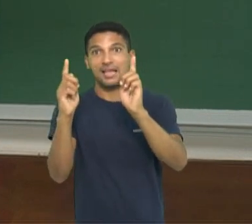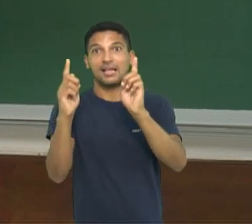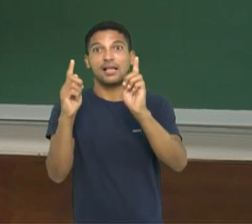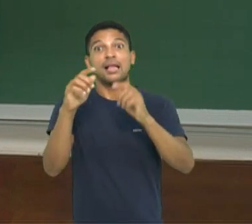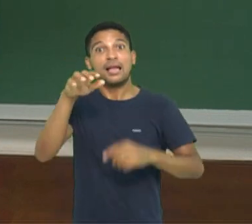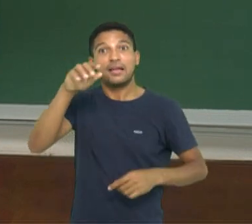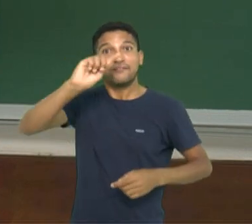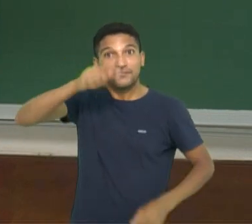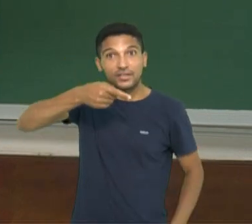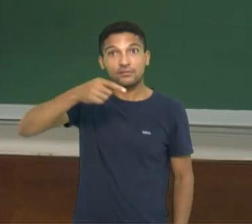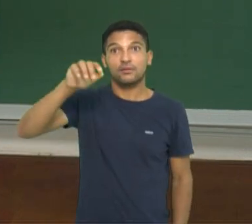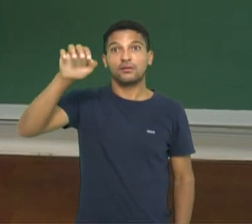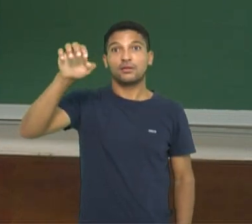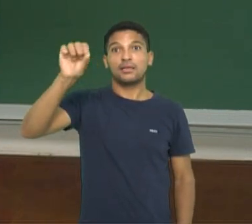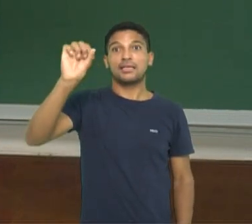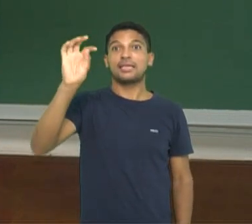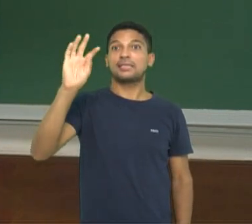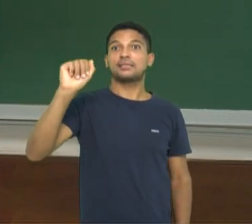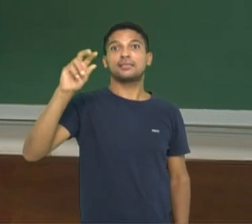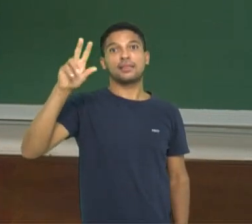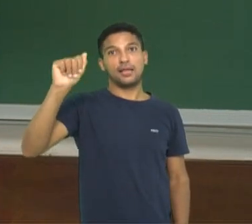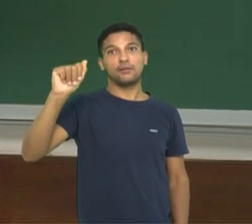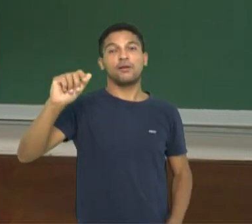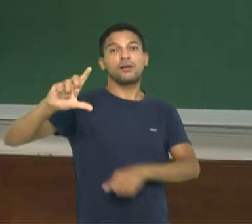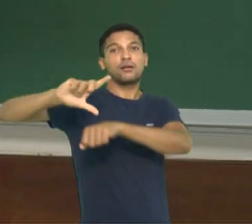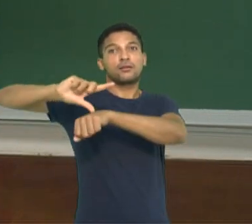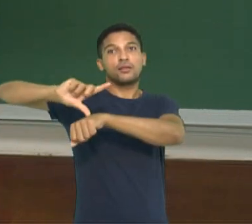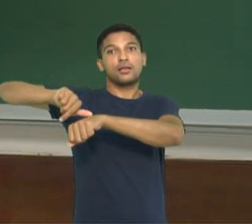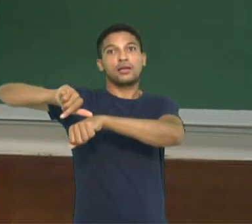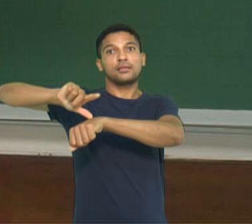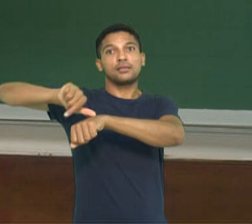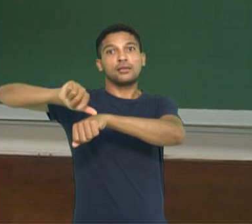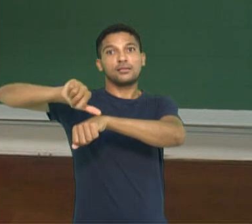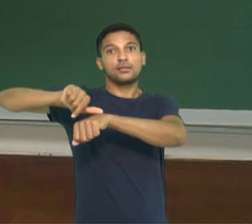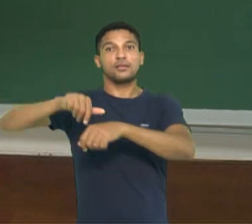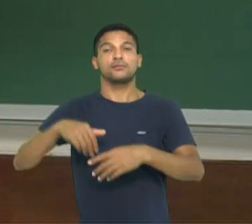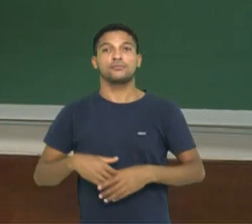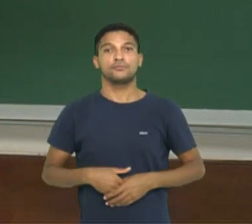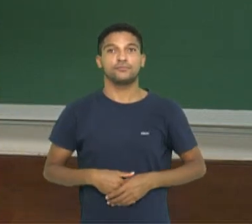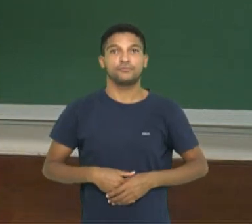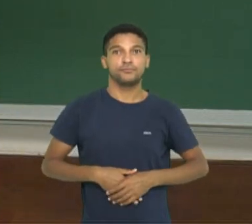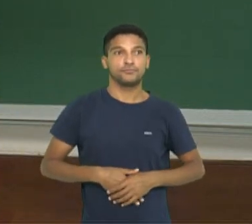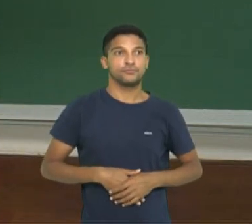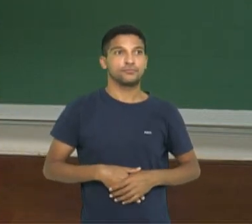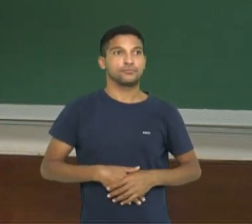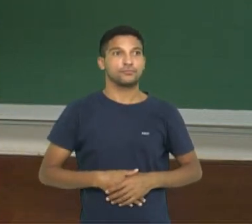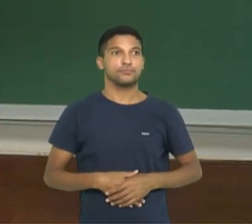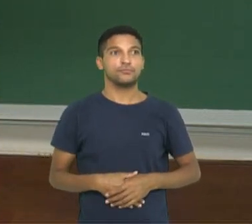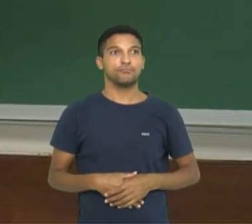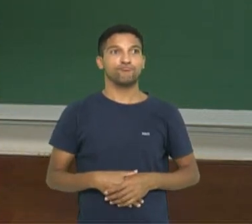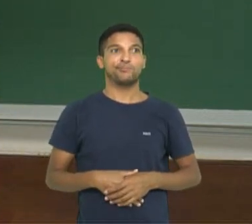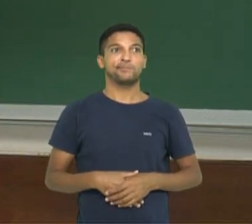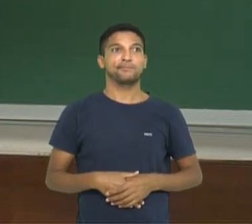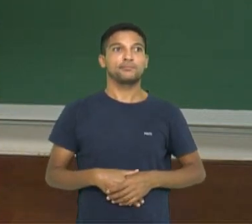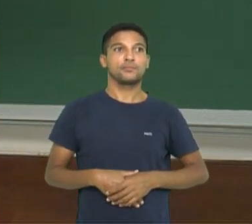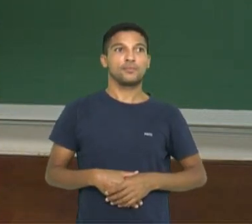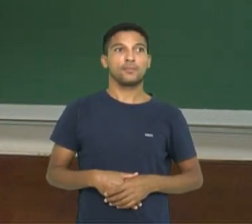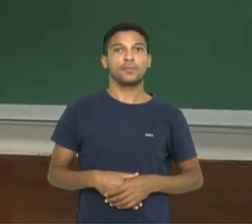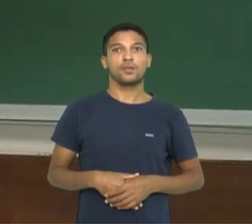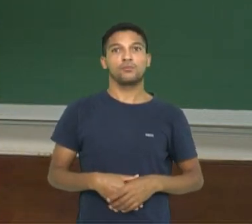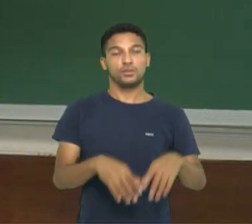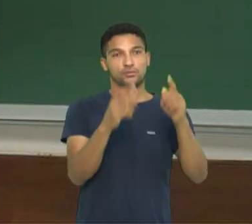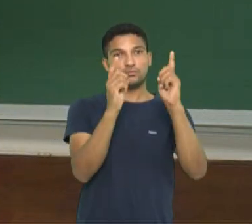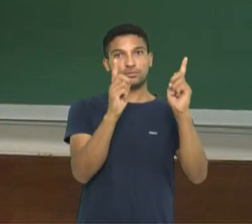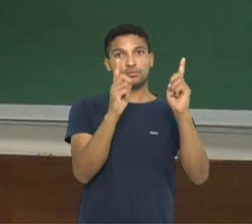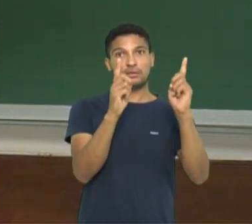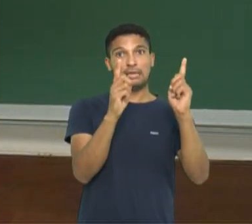estava atrasado. Opa, eu tenho o verbo estar no pretérito imperfeito, né? Eu estava, tu estavas, ele estava. Então, eu tenho que estar também